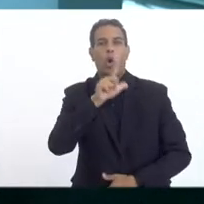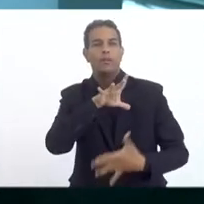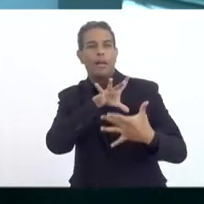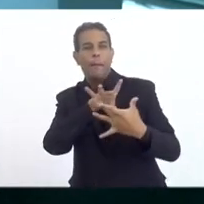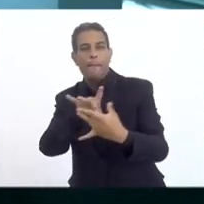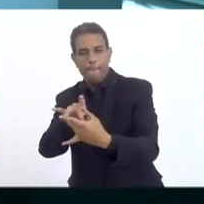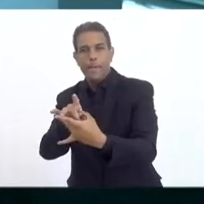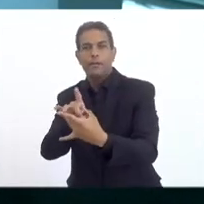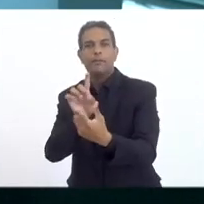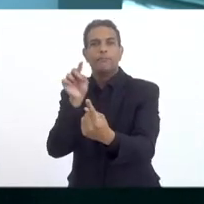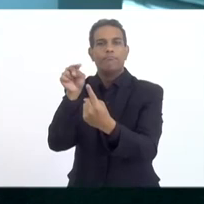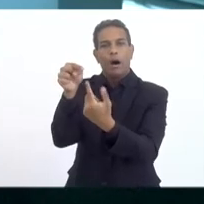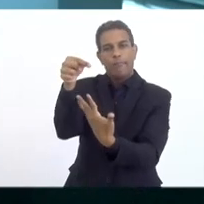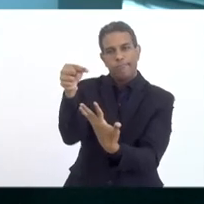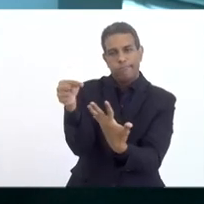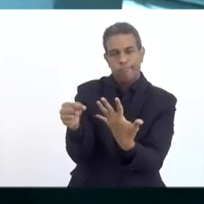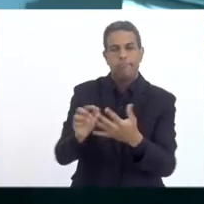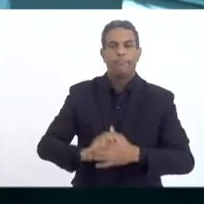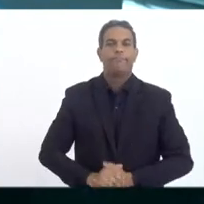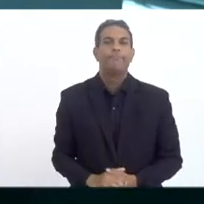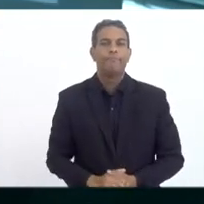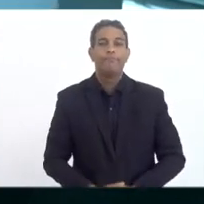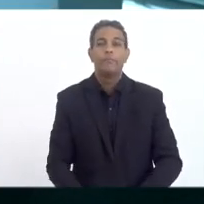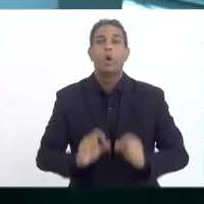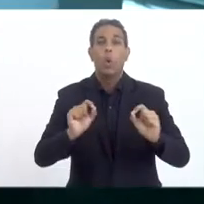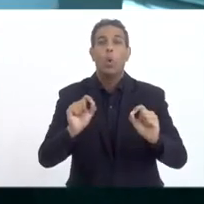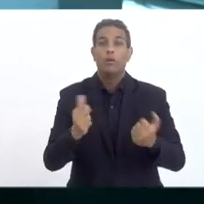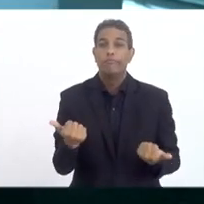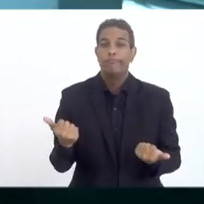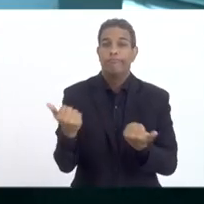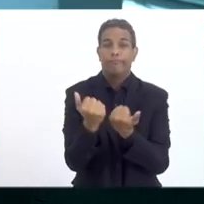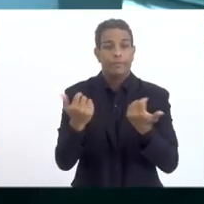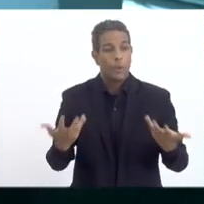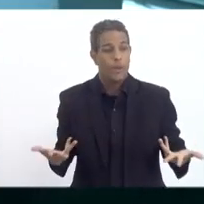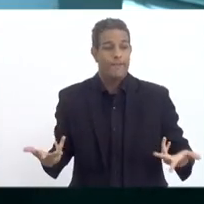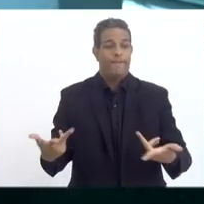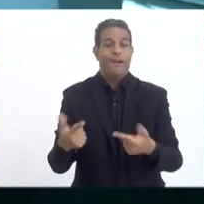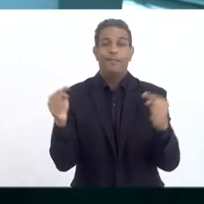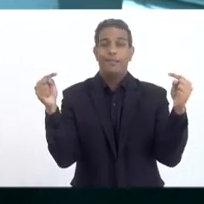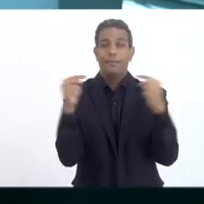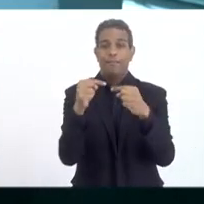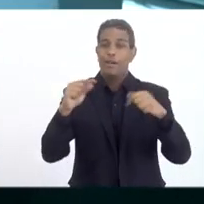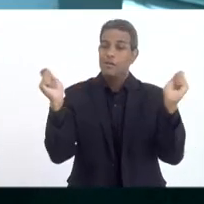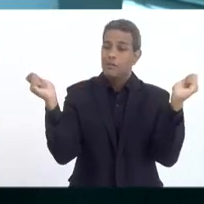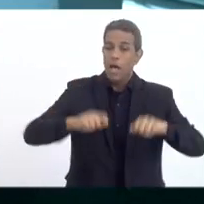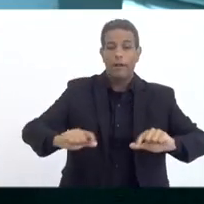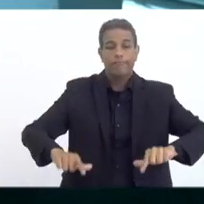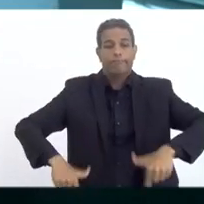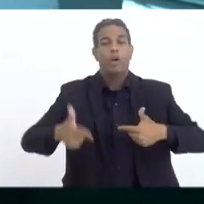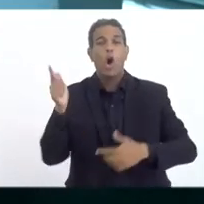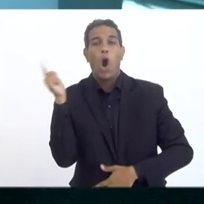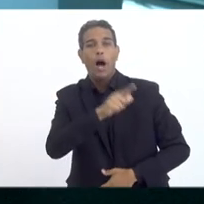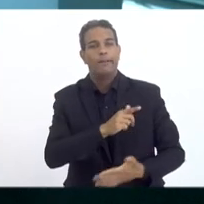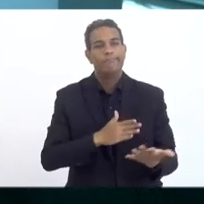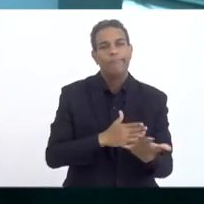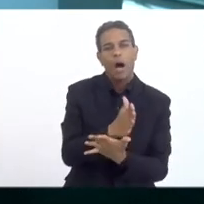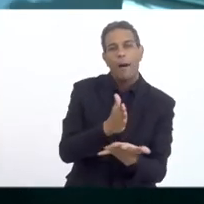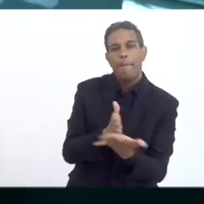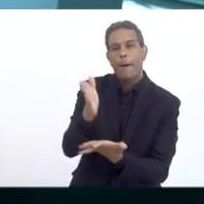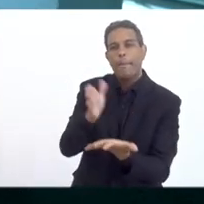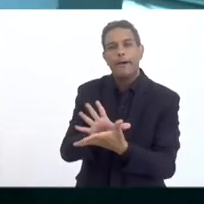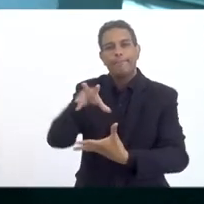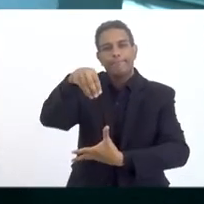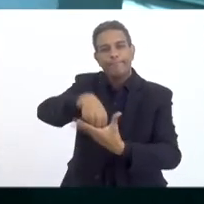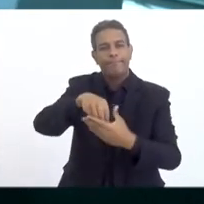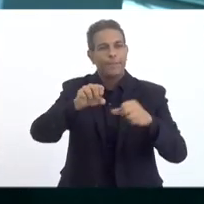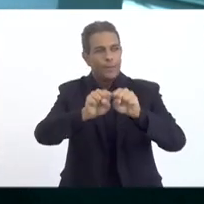trouxe em seus apontamentos. E são servidores altamente qualificados e capacitados para operacionalizar os